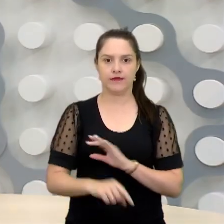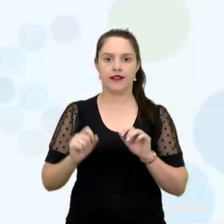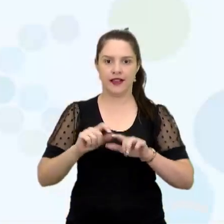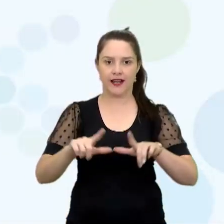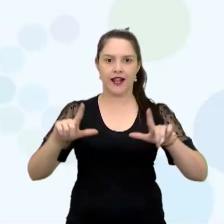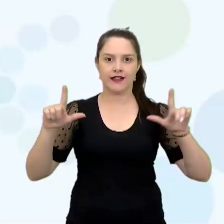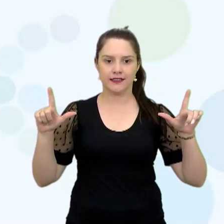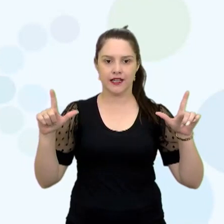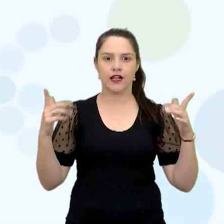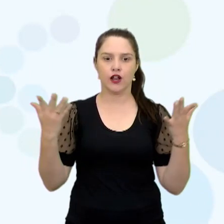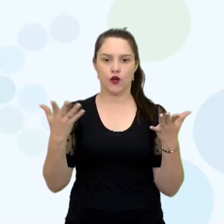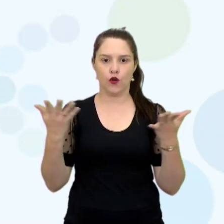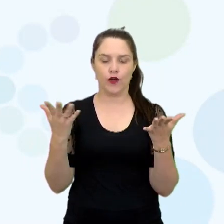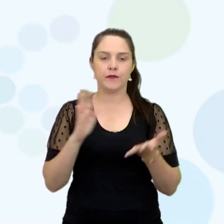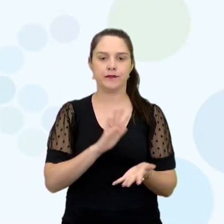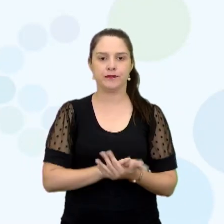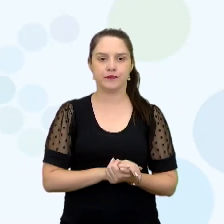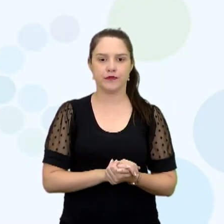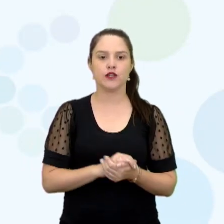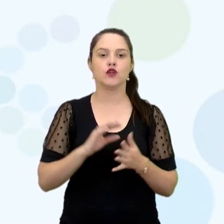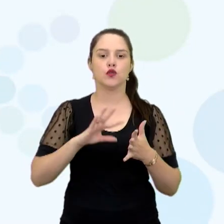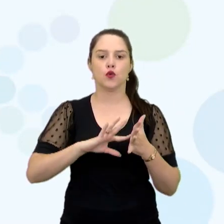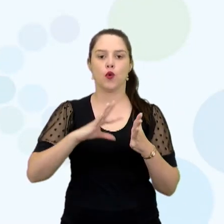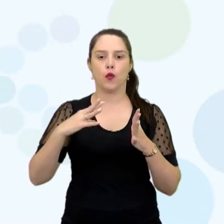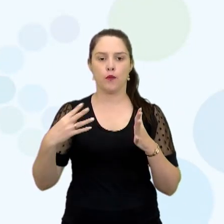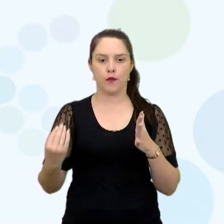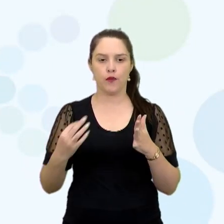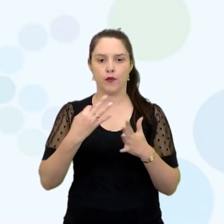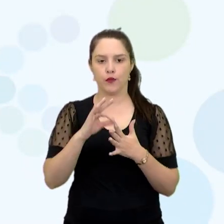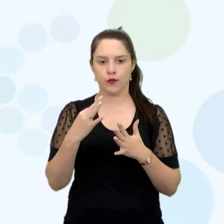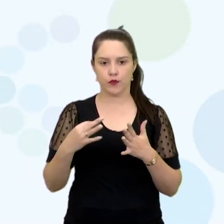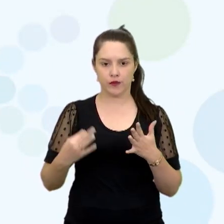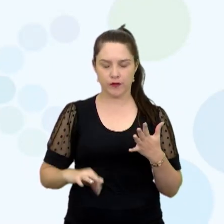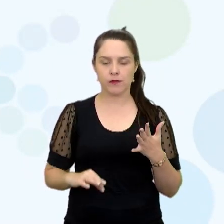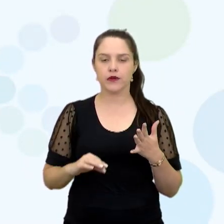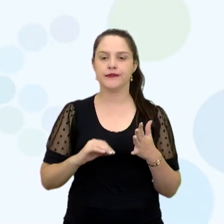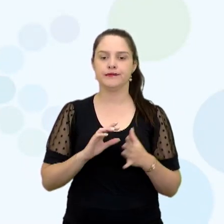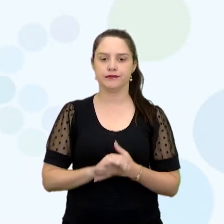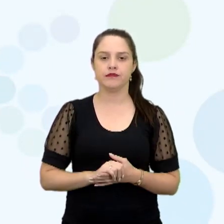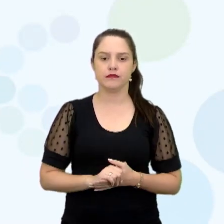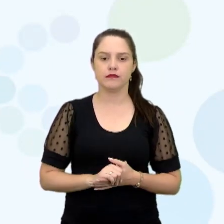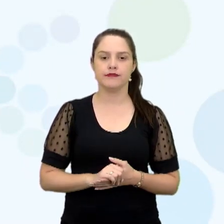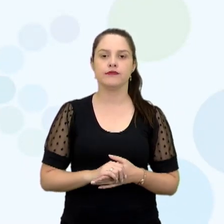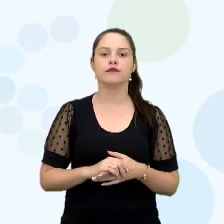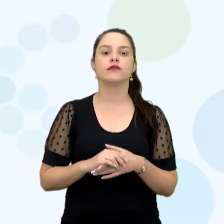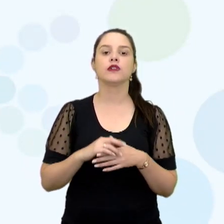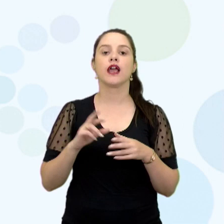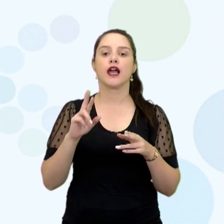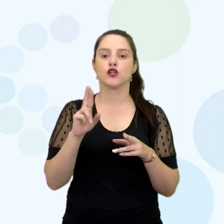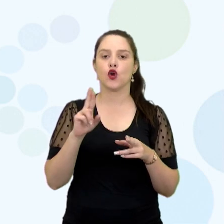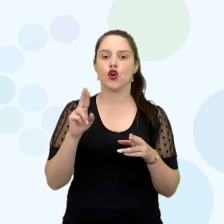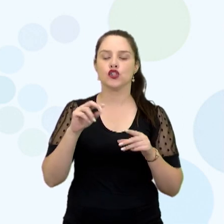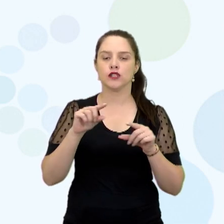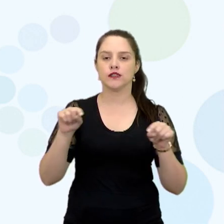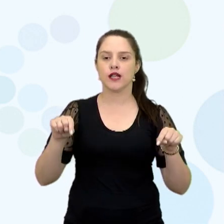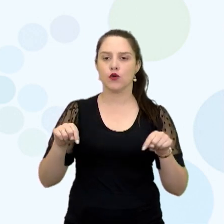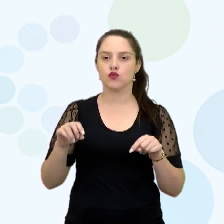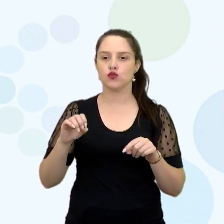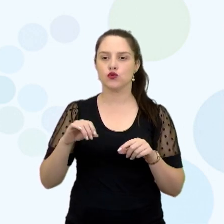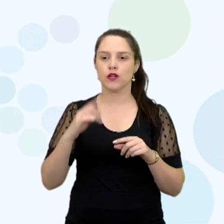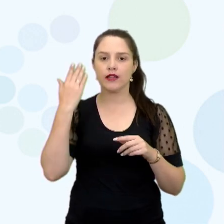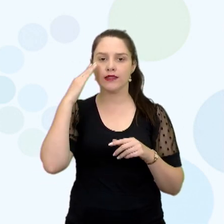o que nós vamos ver aí dos componentes, que é o componente 3, das rochas ao solo. Entenda